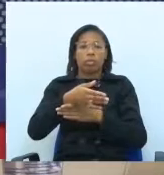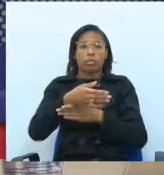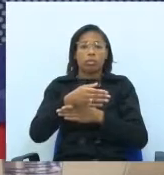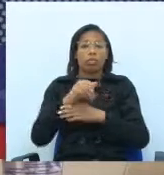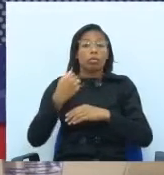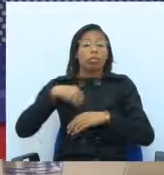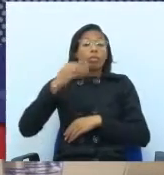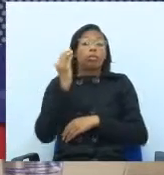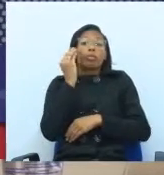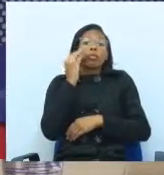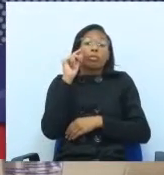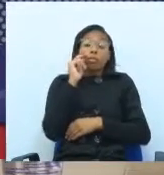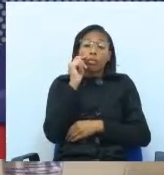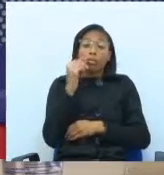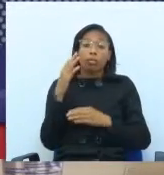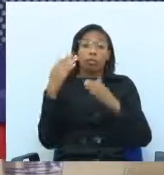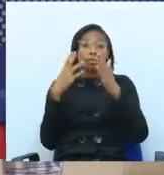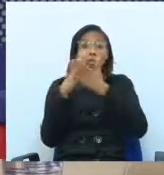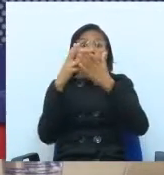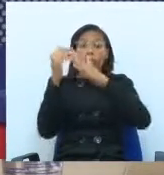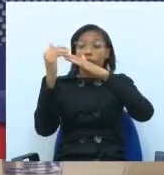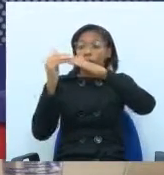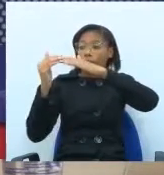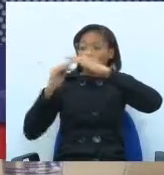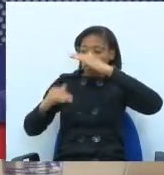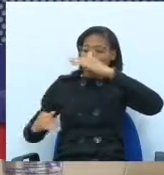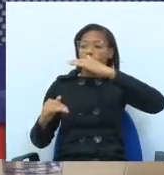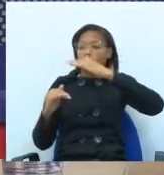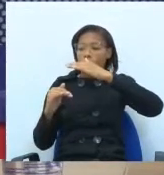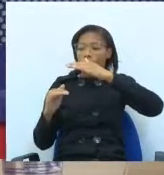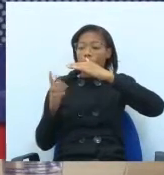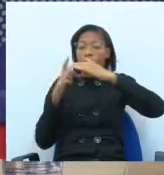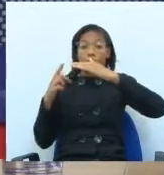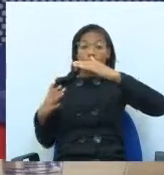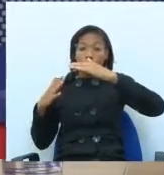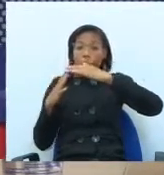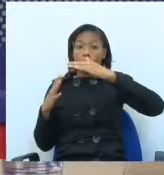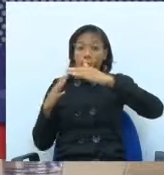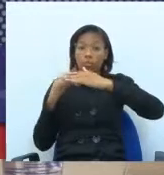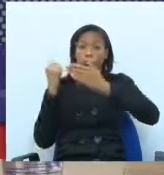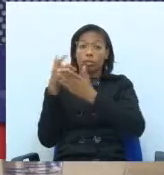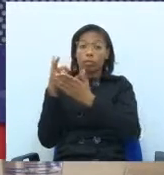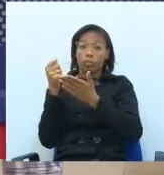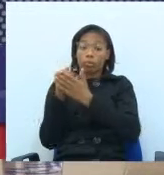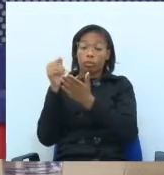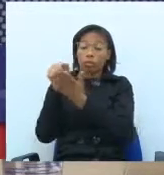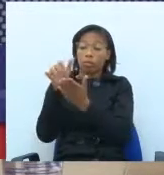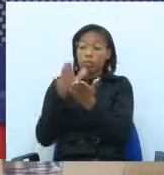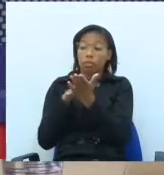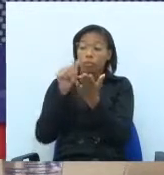na medida do possível, ficar abaixo do regime, do prudencial